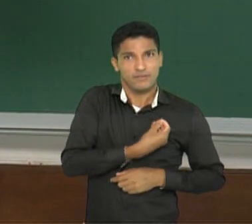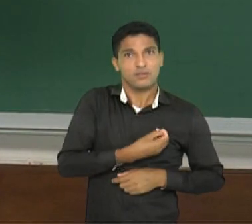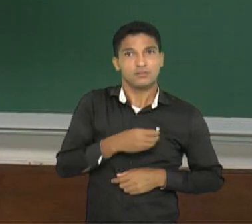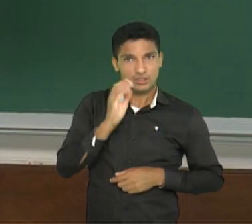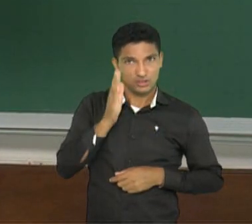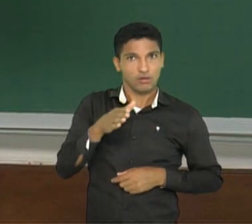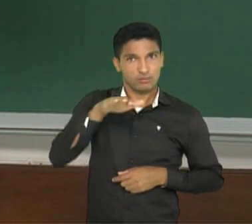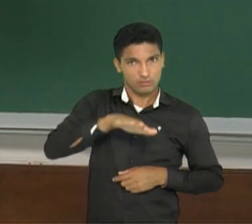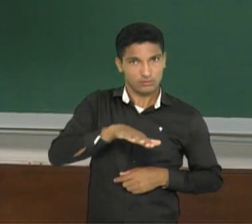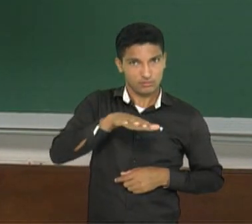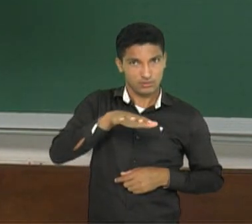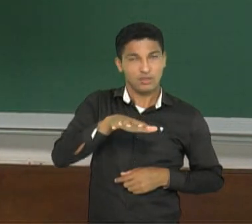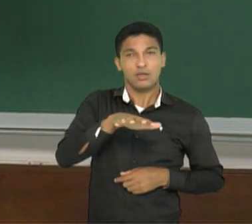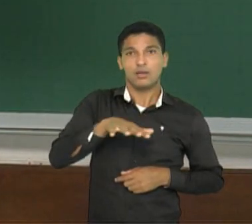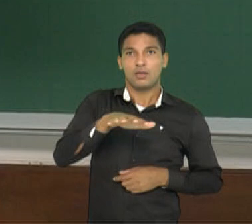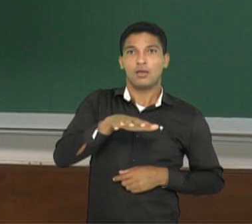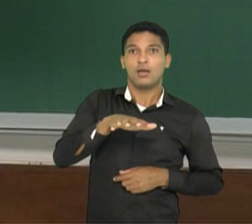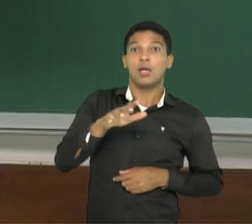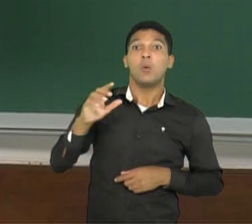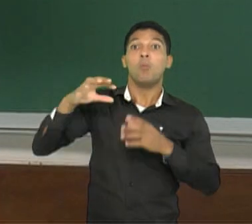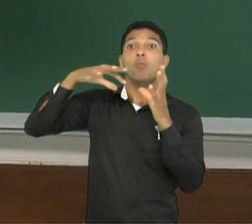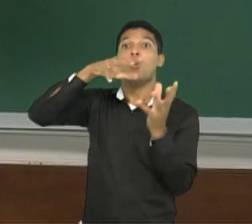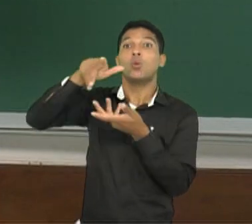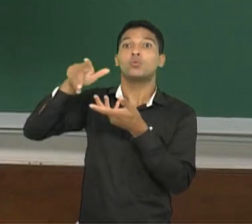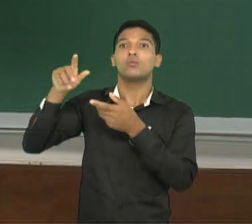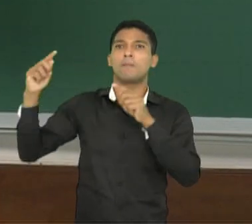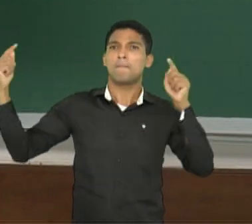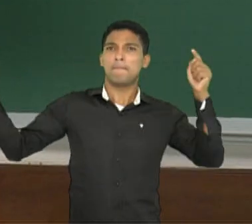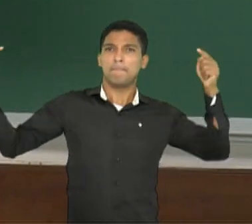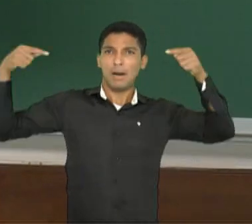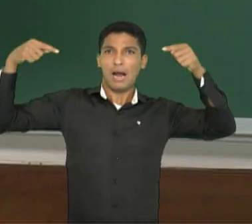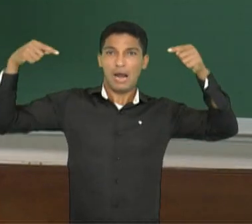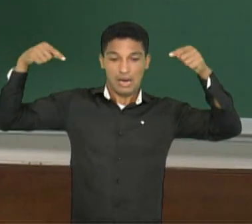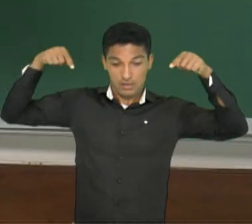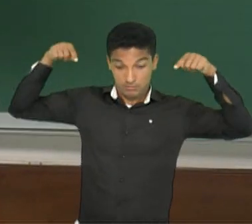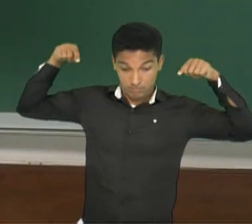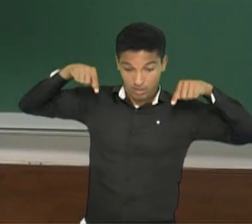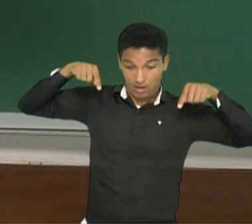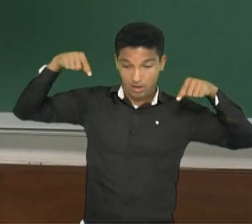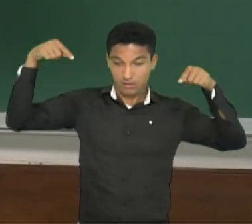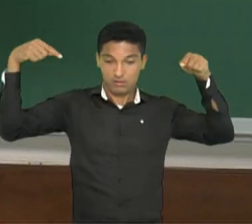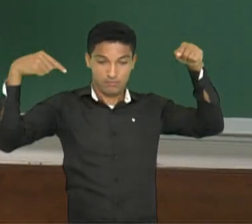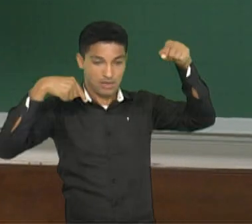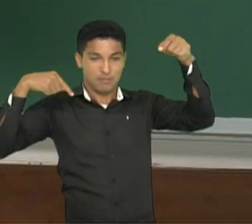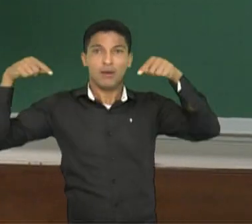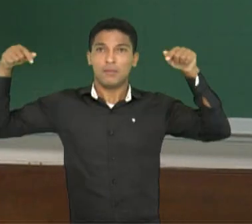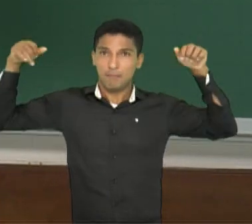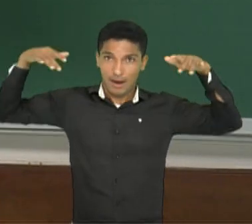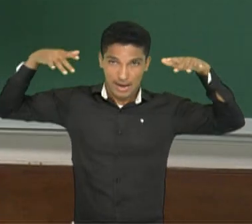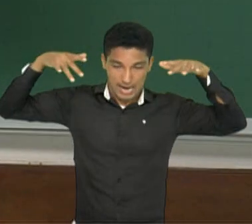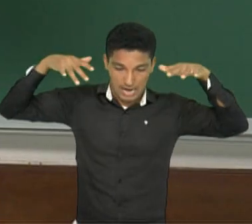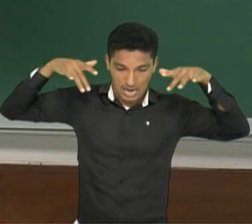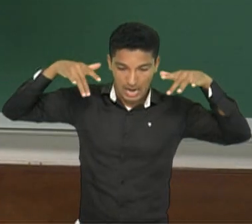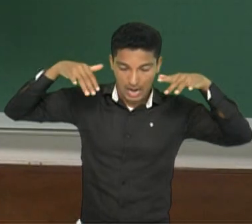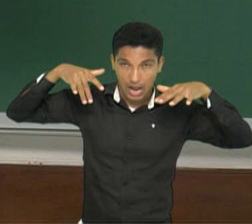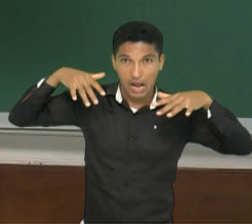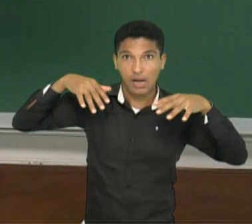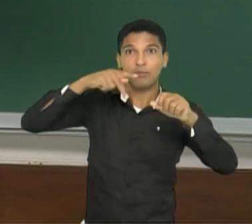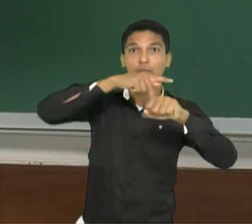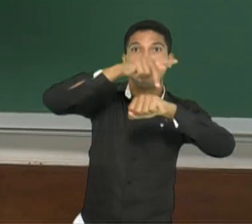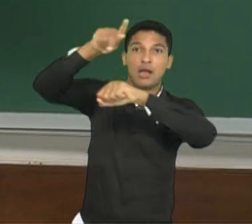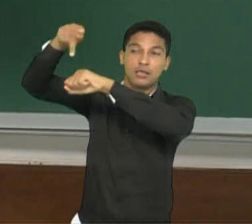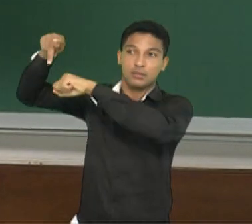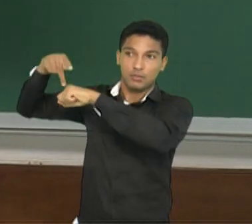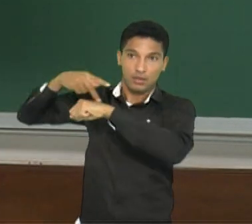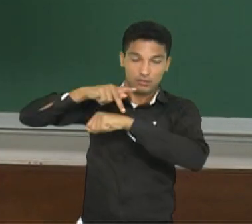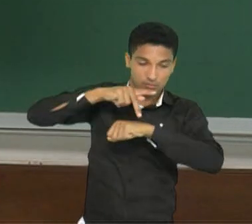outras partes do mundo e se misturaram entre si os seus hábitos, costumes, sua cultura, o que resultou no que a gente chama de população